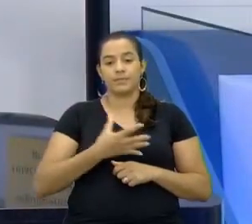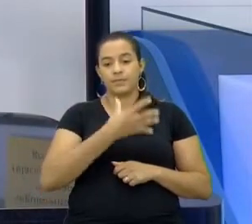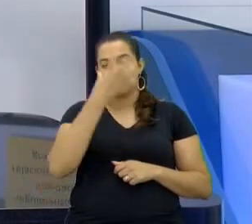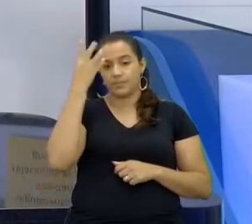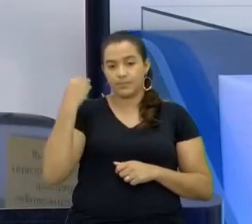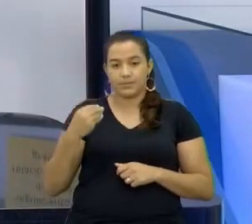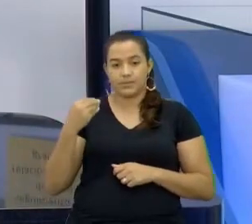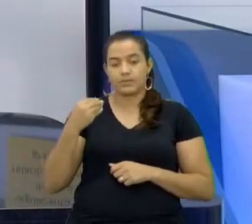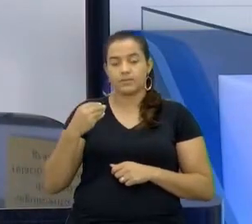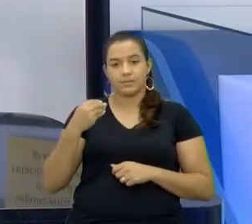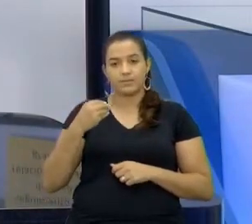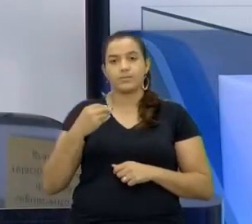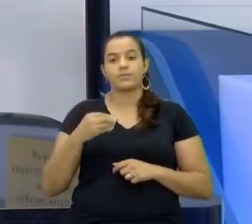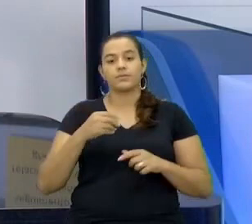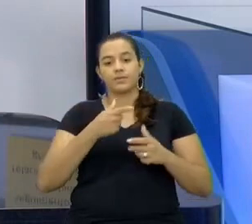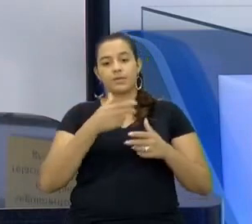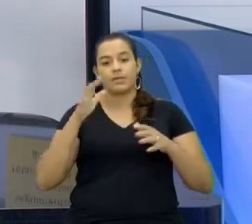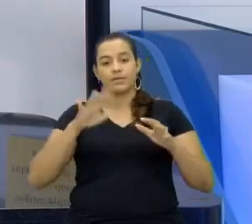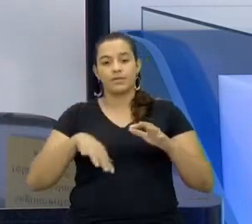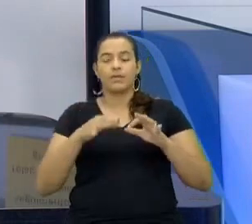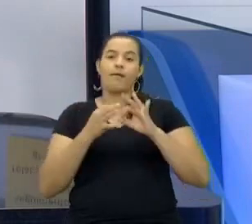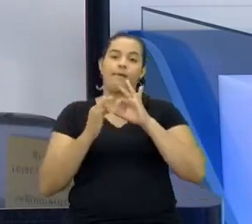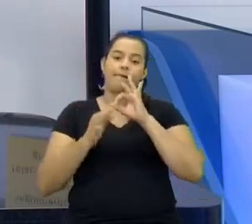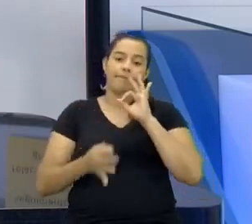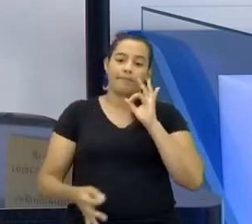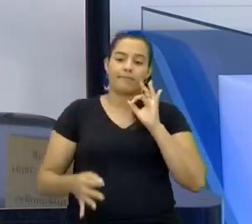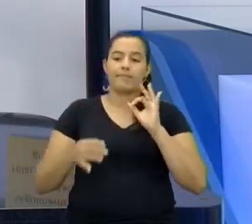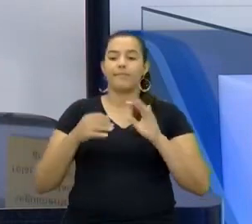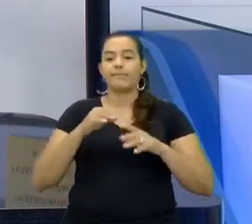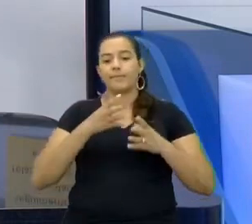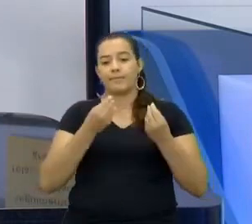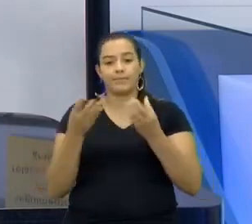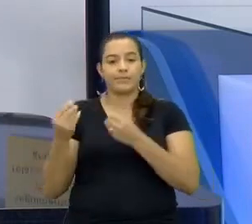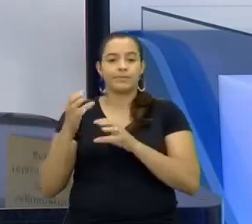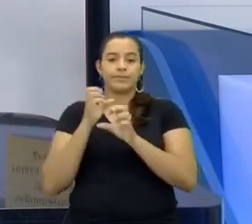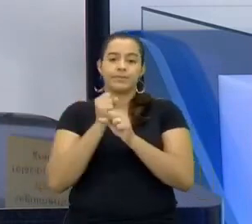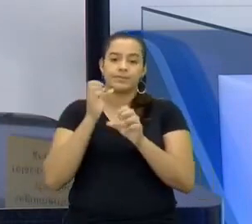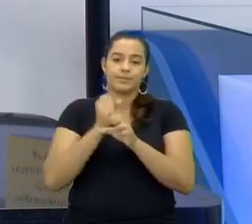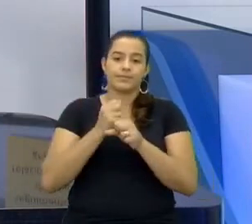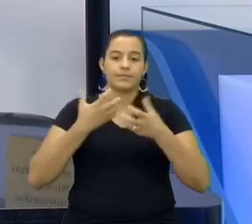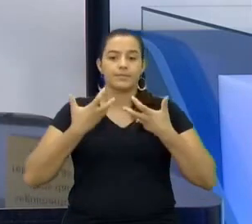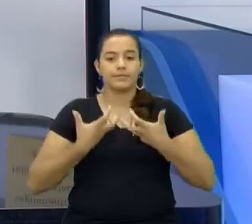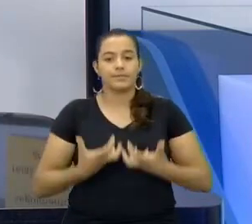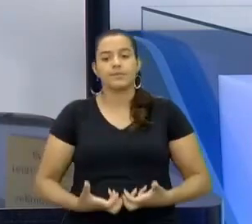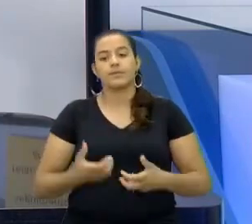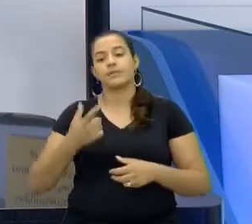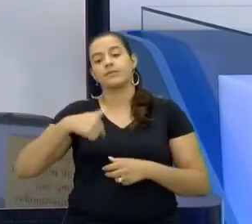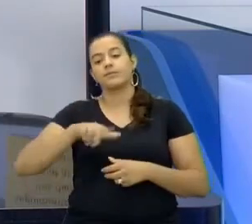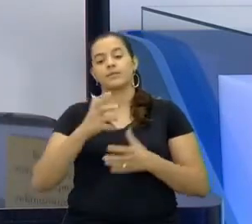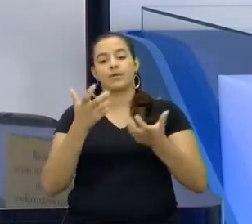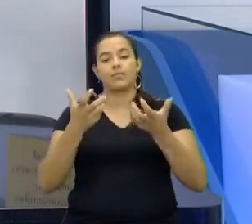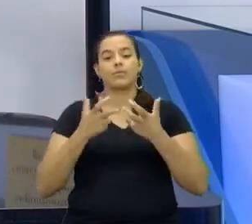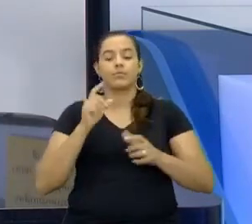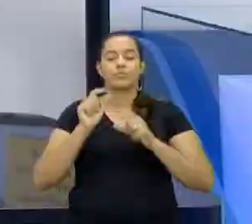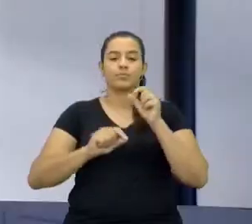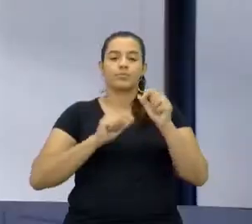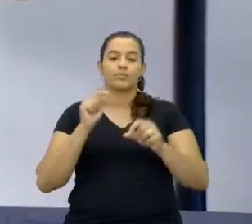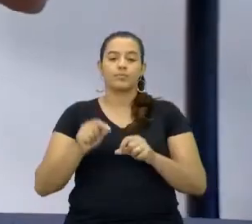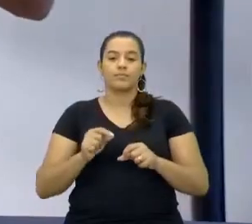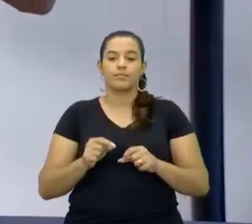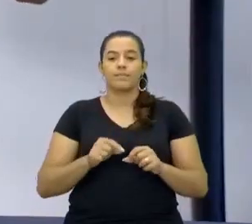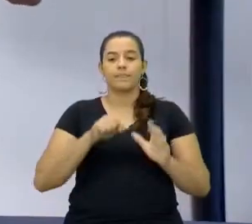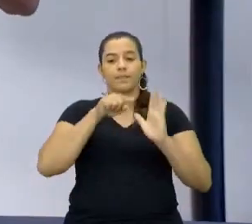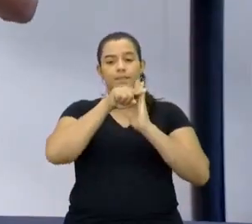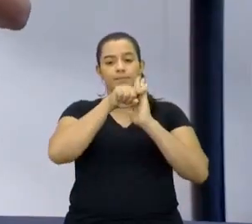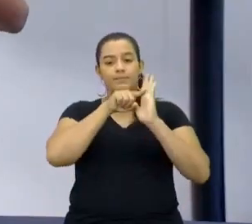fio da nossa meada. Embora o experimento seja grande, tem muito cálculo, é um pouco cansativo, o que a gente quer? A gente quer